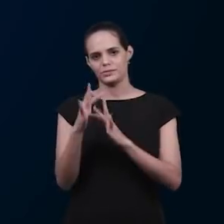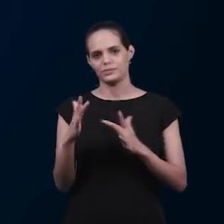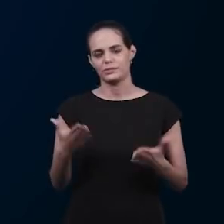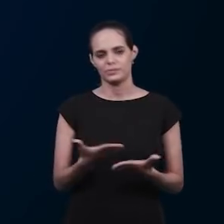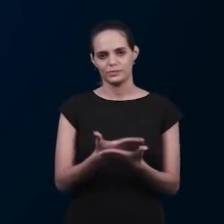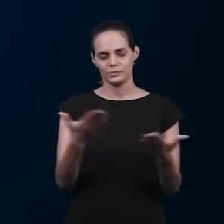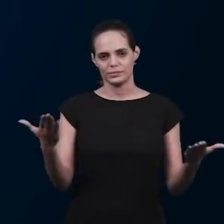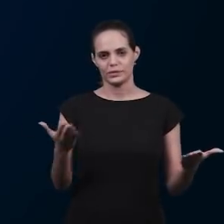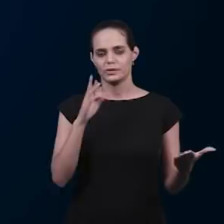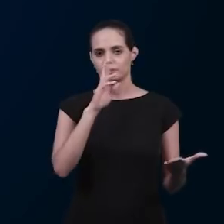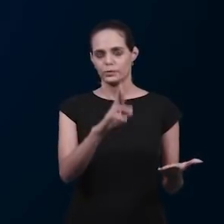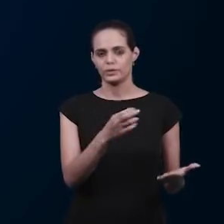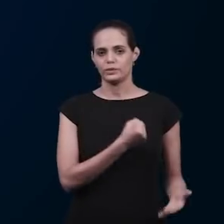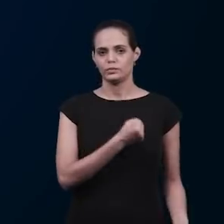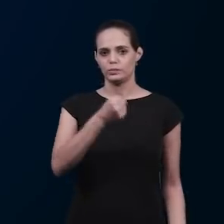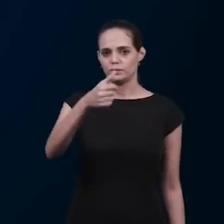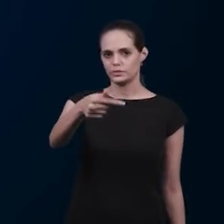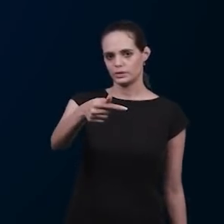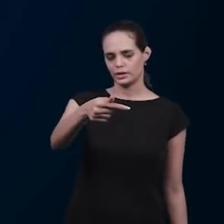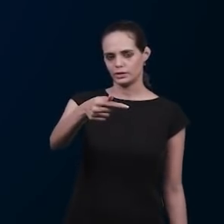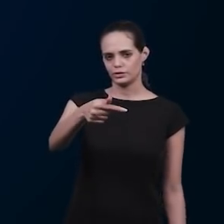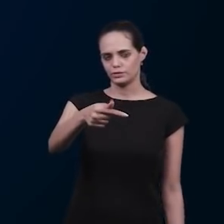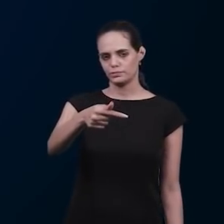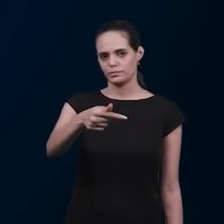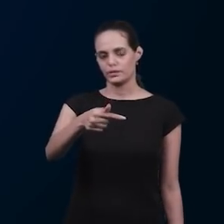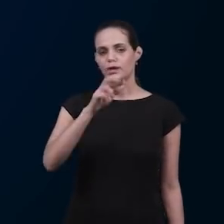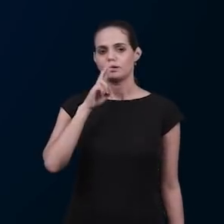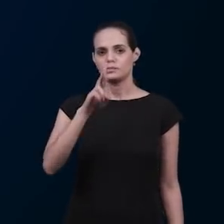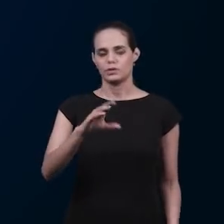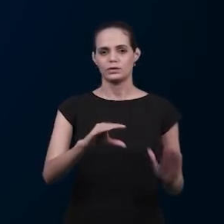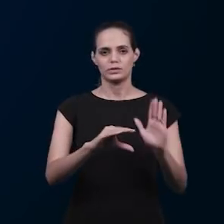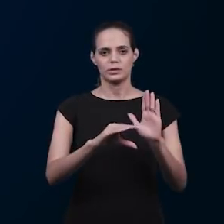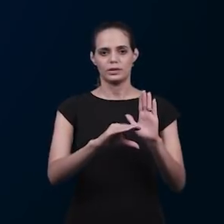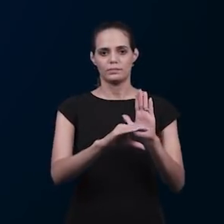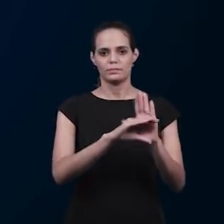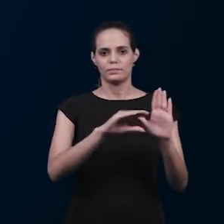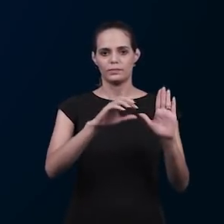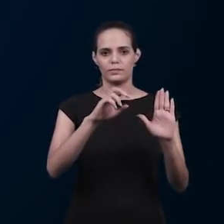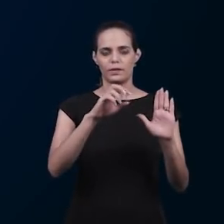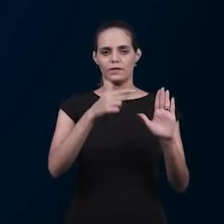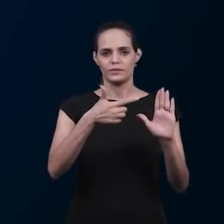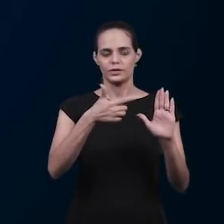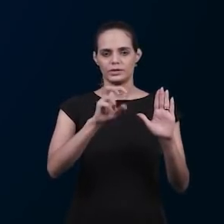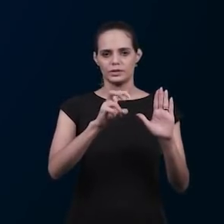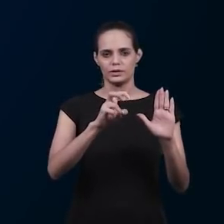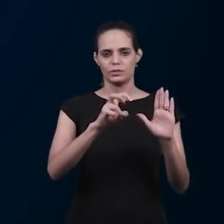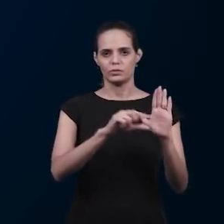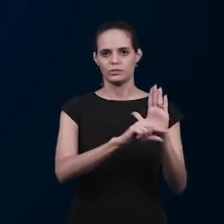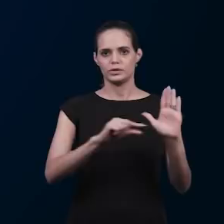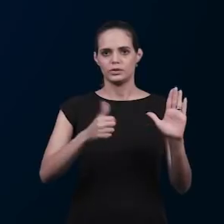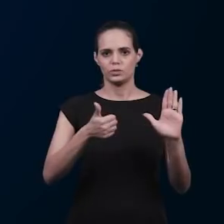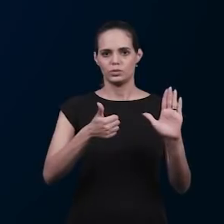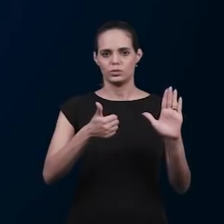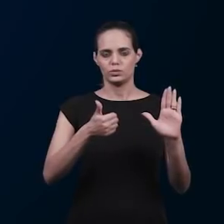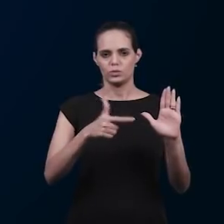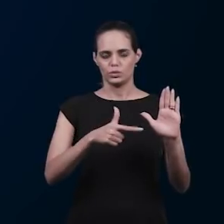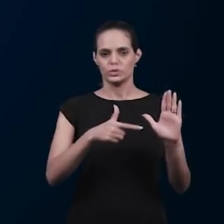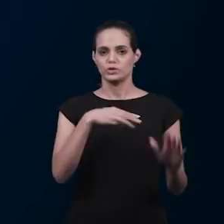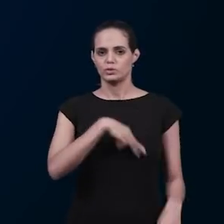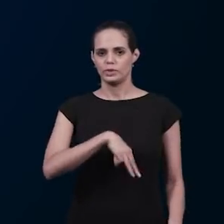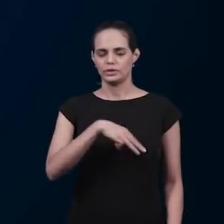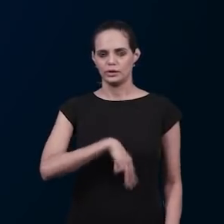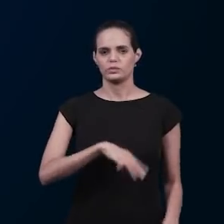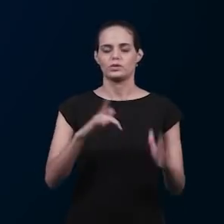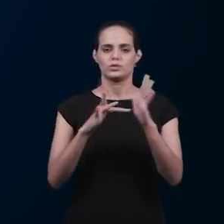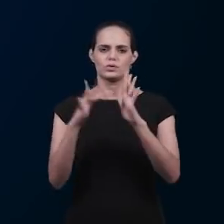A paz do Senhor Jesus. Respondendo à 7ª questão, a resposta está em Mateus 25:12. E ele